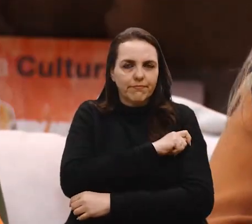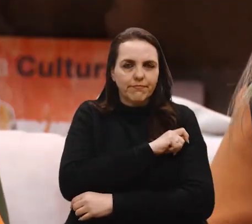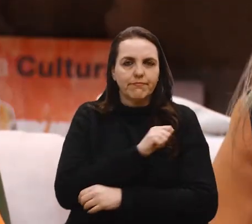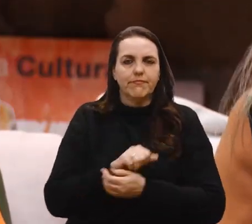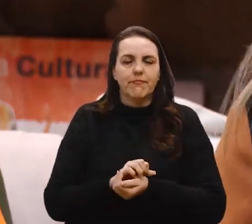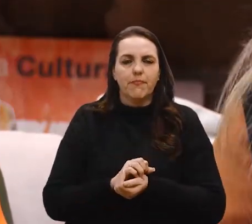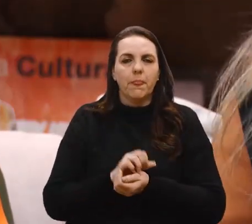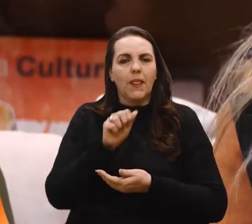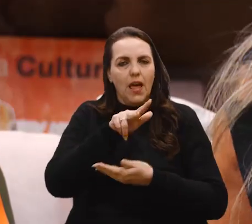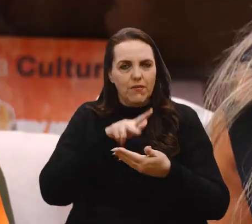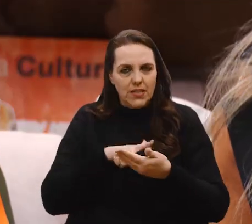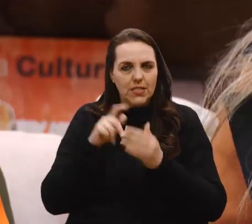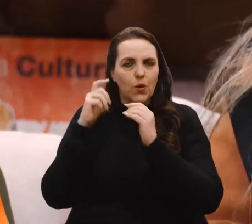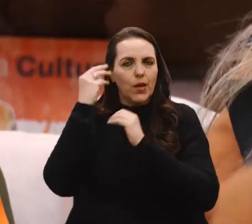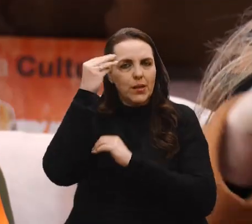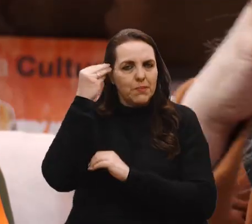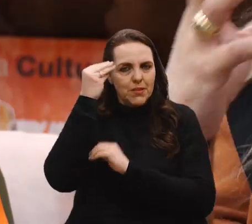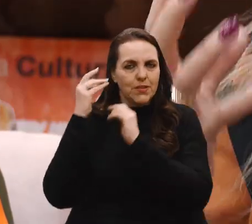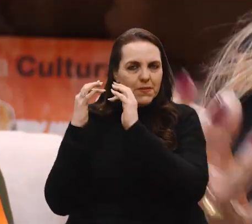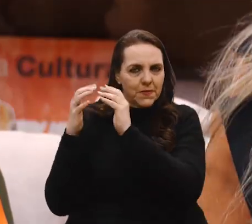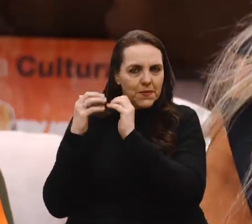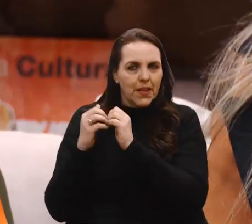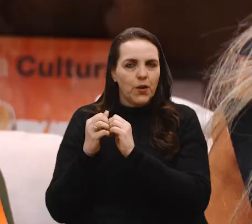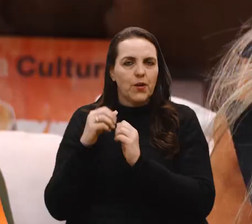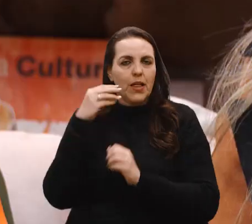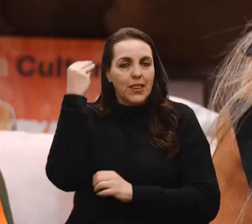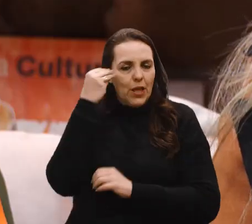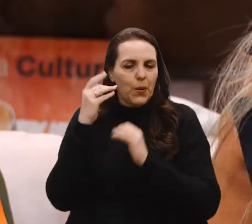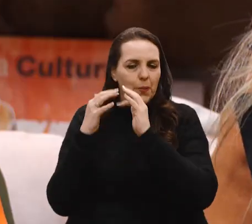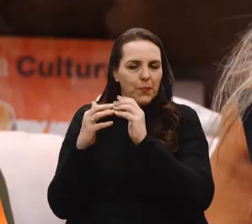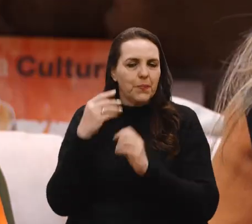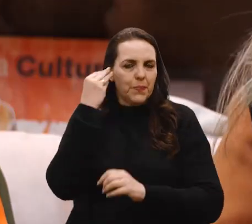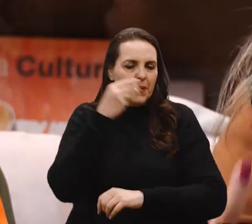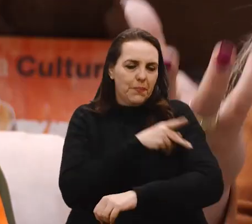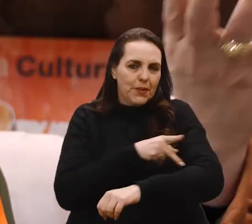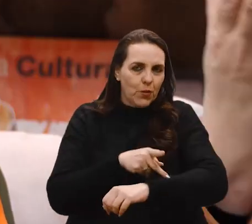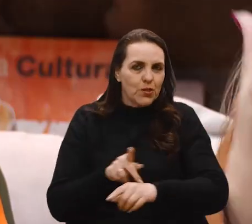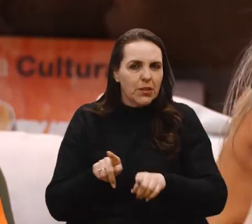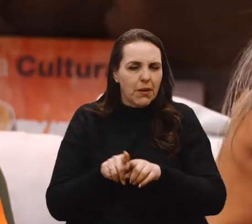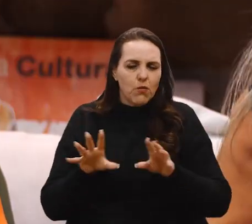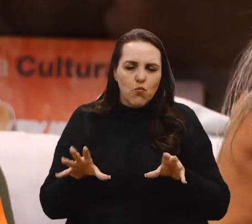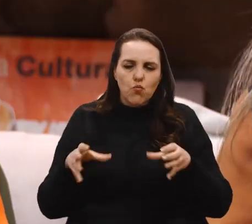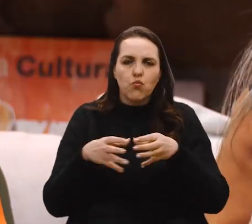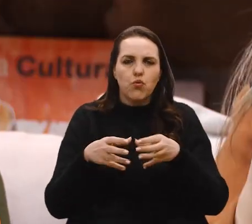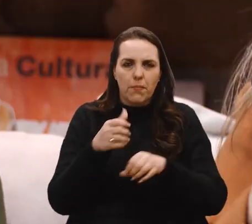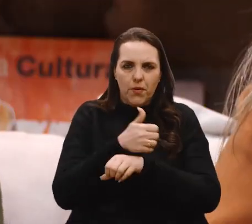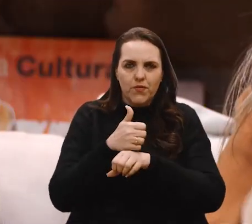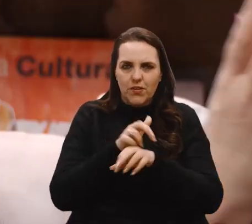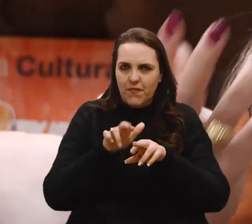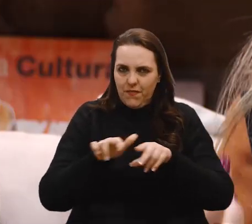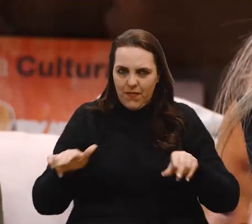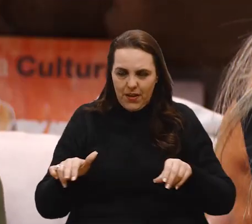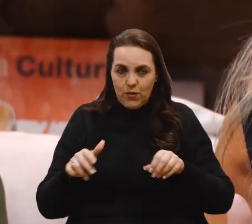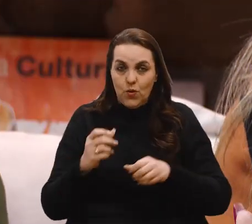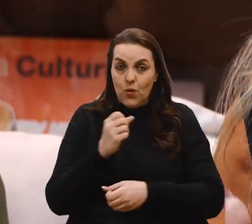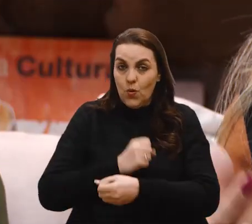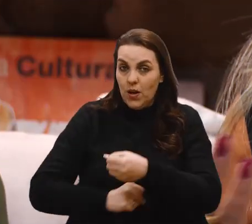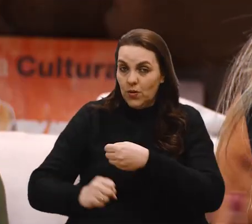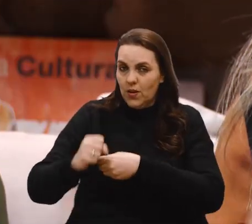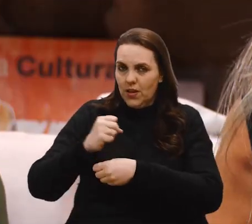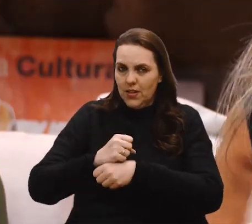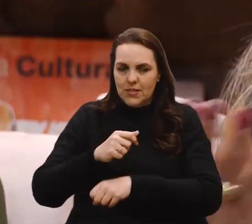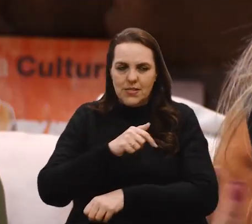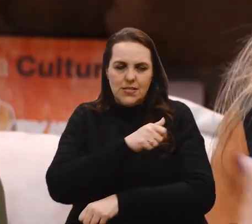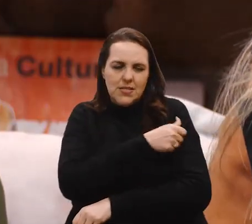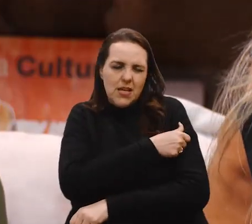também da neuropsicóloga, da psicopedagoga, então vai ser um conjunto multidisciplinar. Quando foi o ano anterior, que era do 6º para o 7º ano,